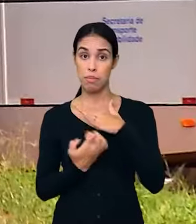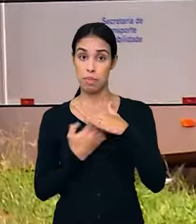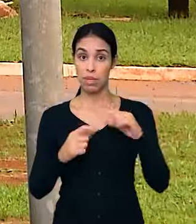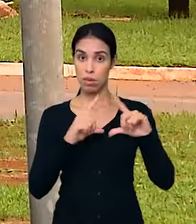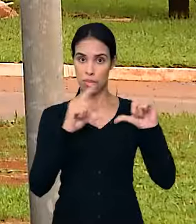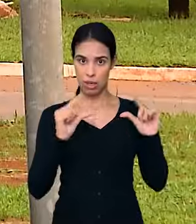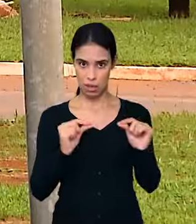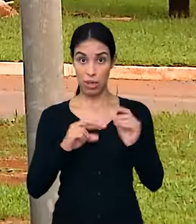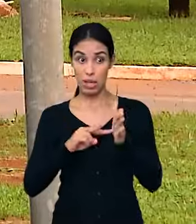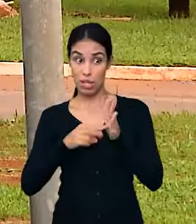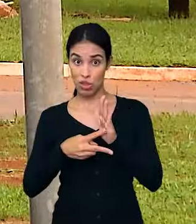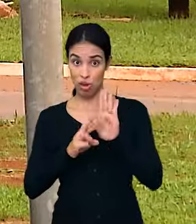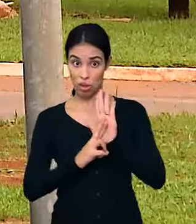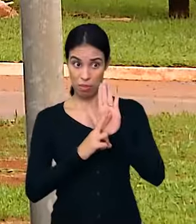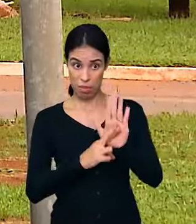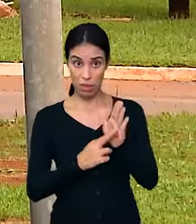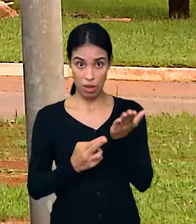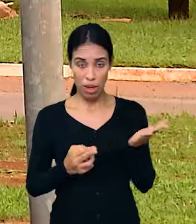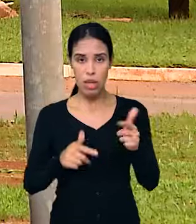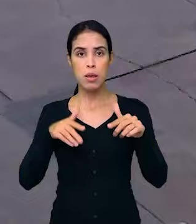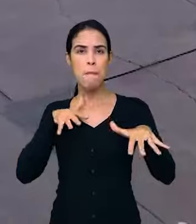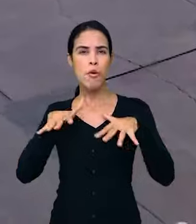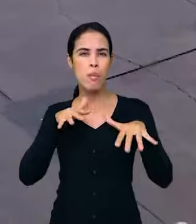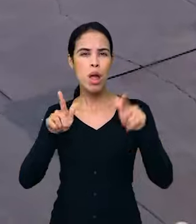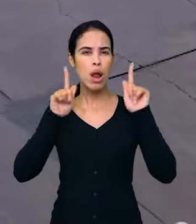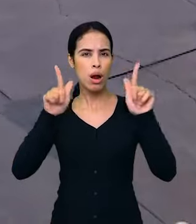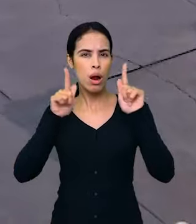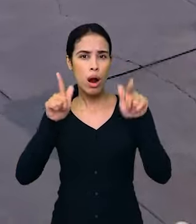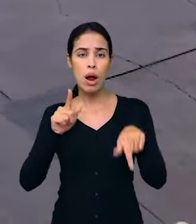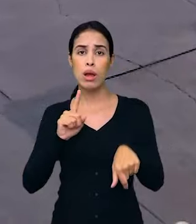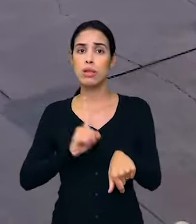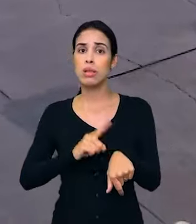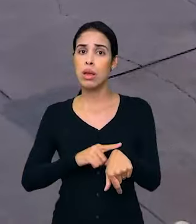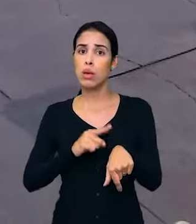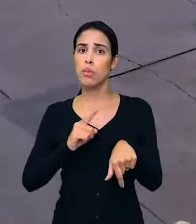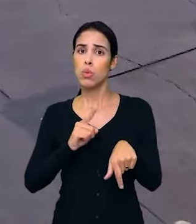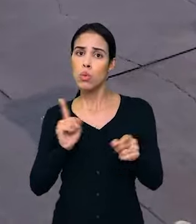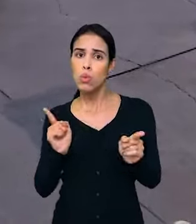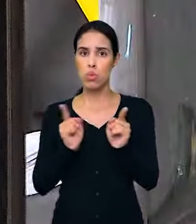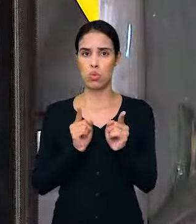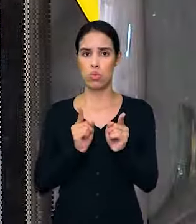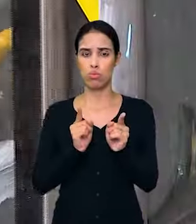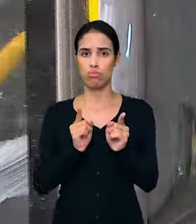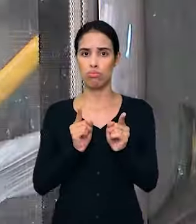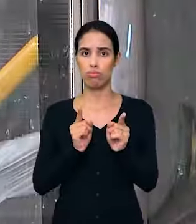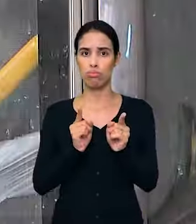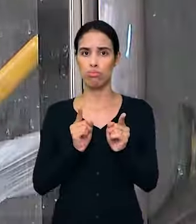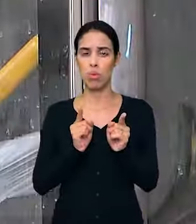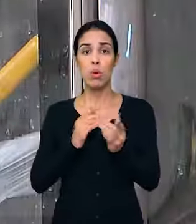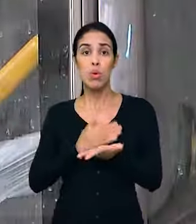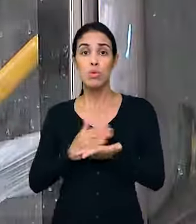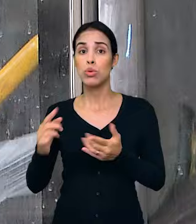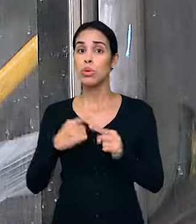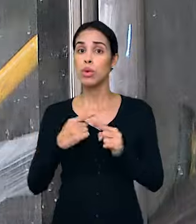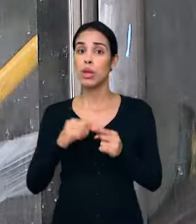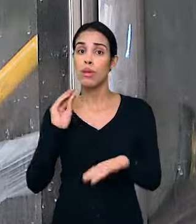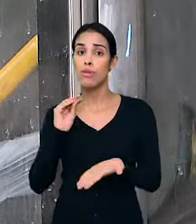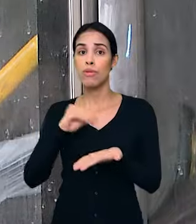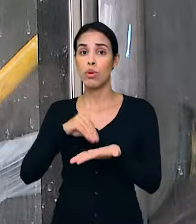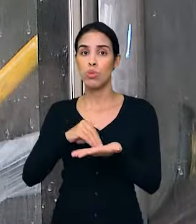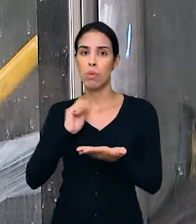Brasília. Segundo o sindicato da categoria, o movimento foi uma paralisação provisória das atividades, iniciada espontaneamente por falta